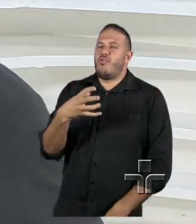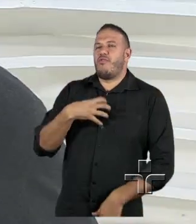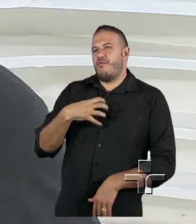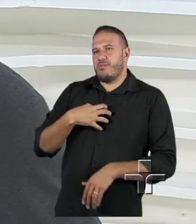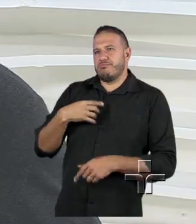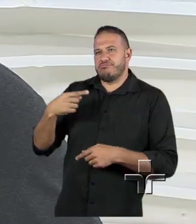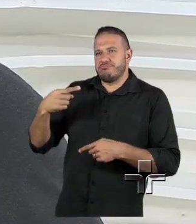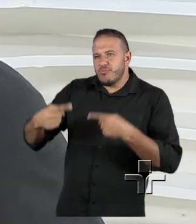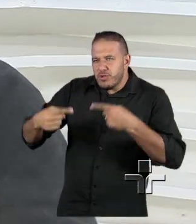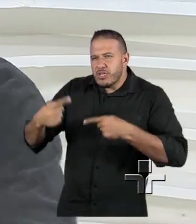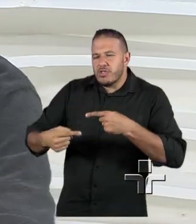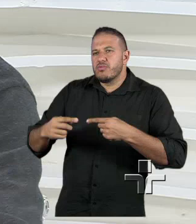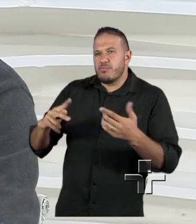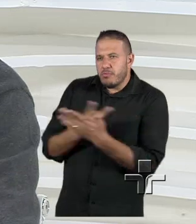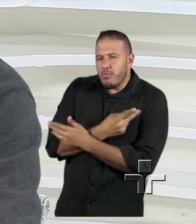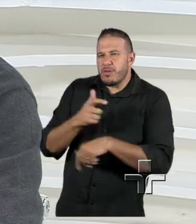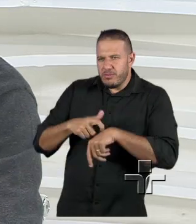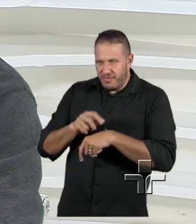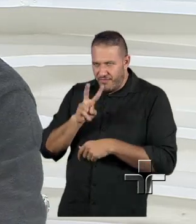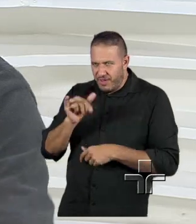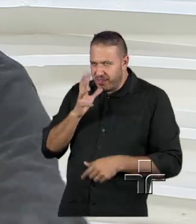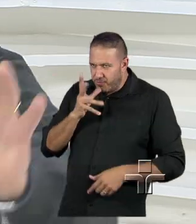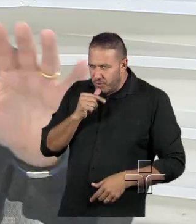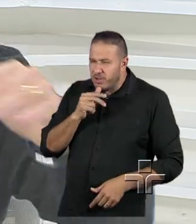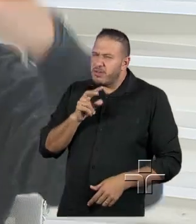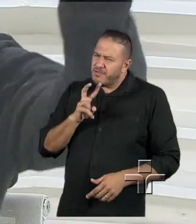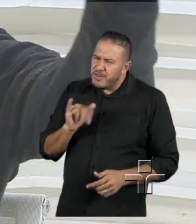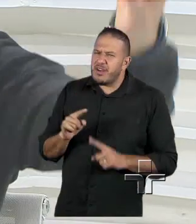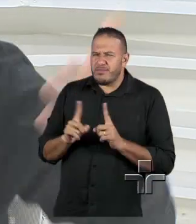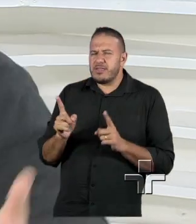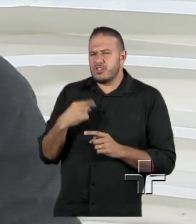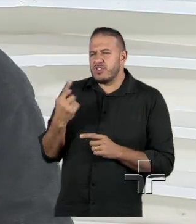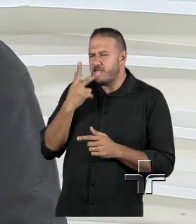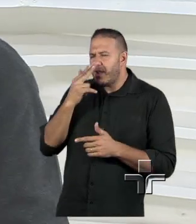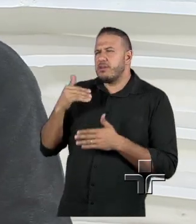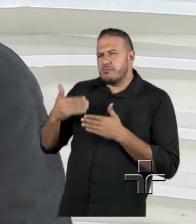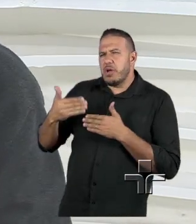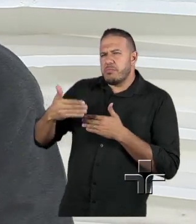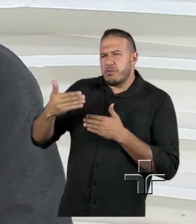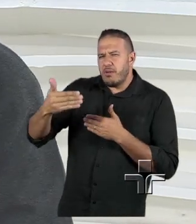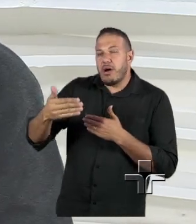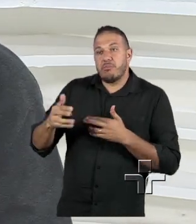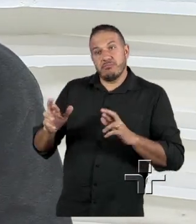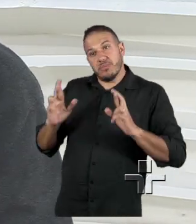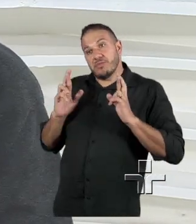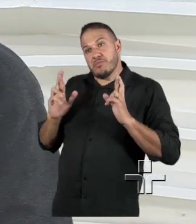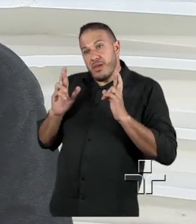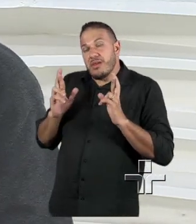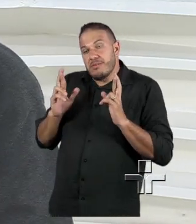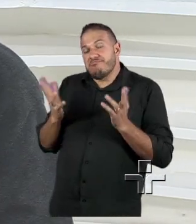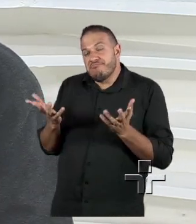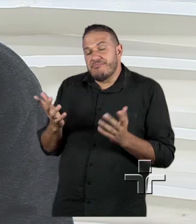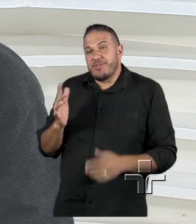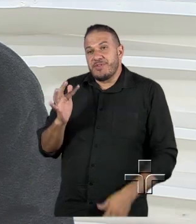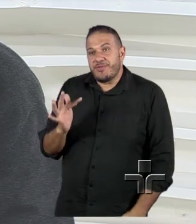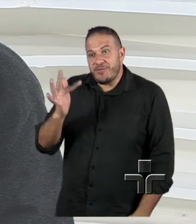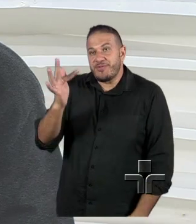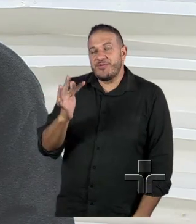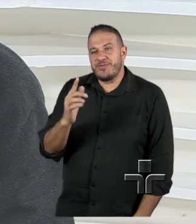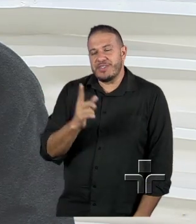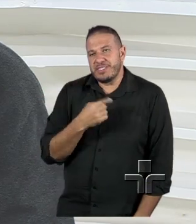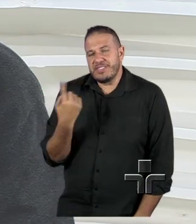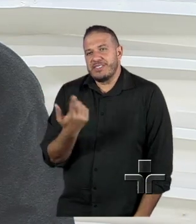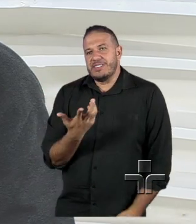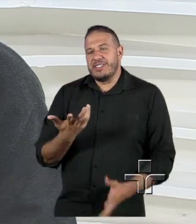nova coisa acontecendo no país. Vai demorar, né? Mas a gente vai chegar num lugar. Espero que um dia a gente,